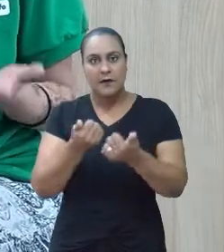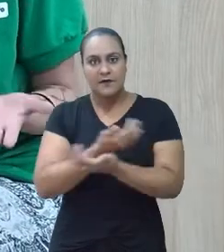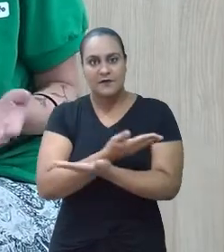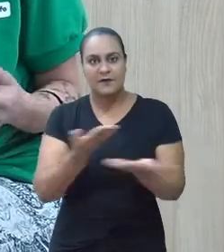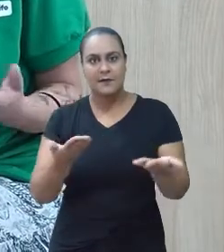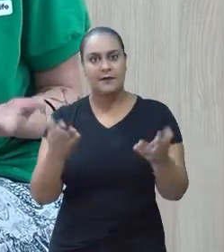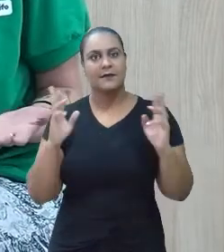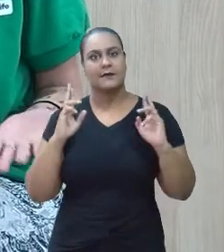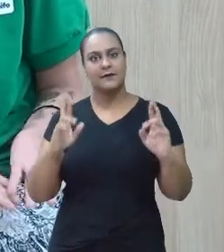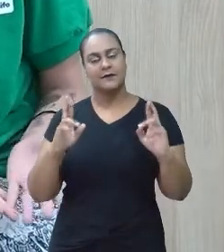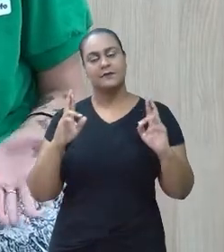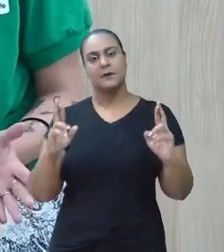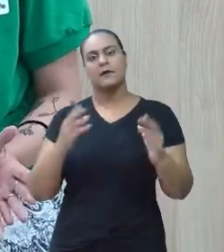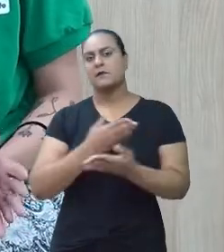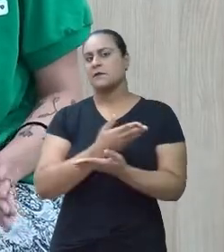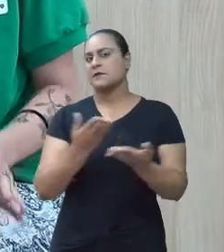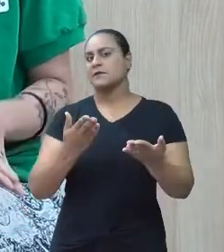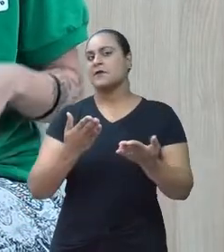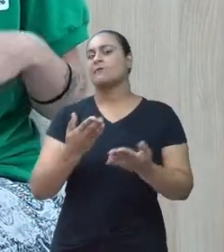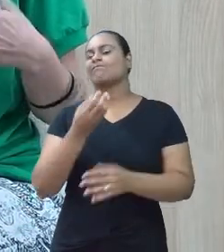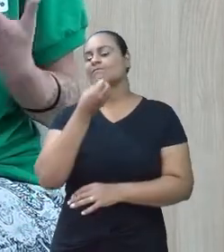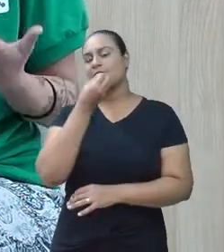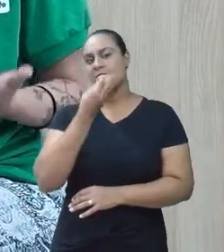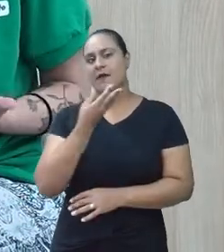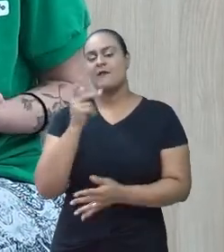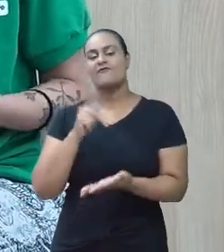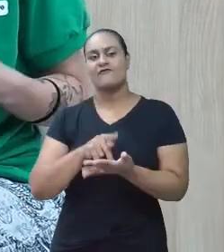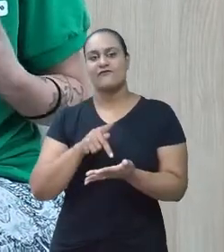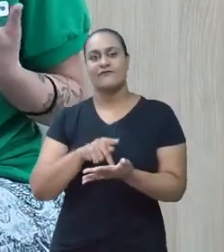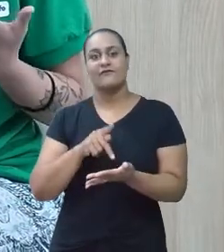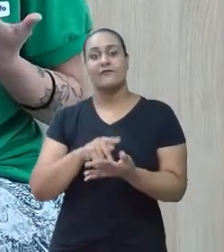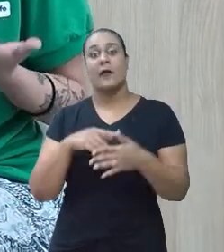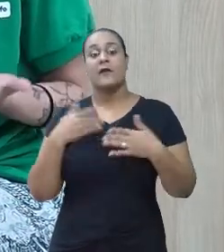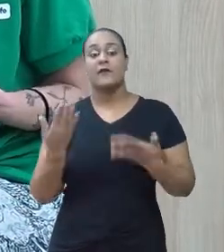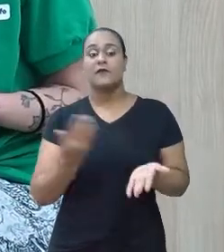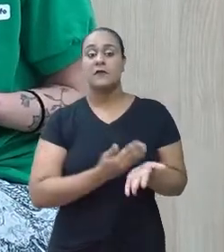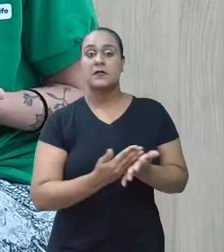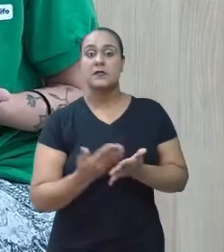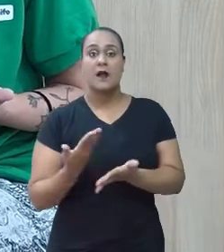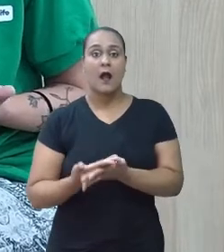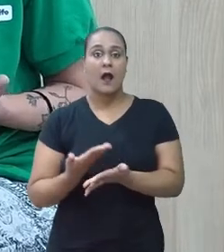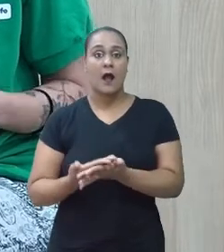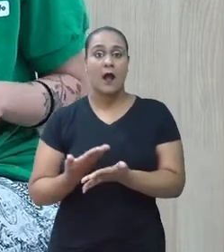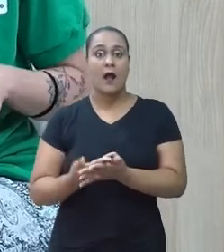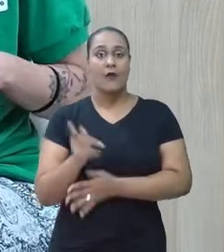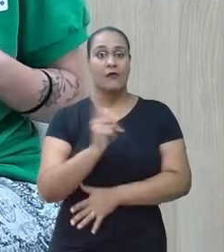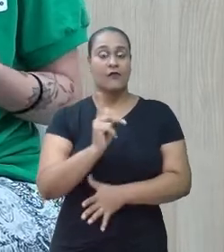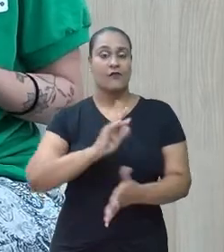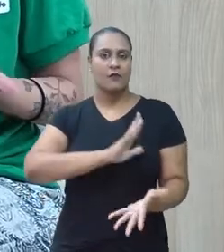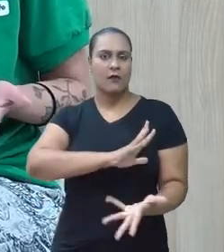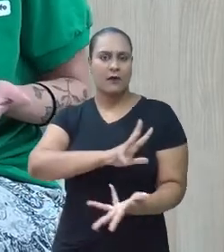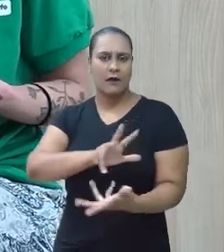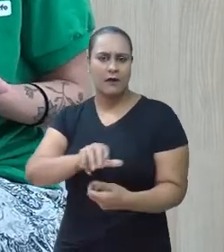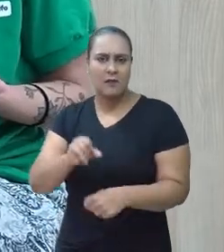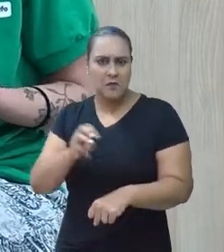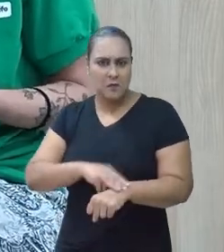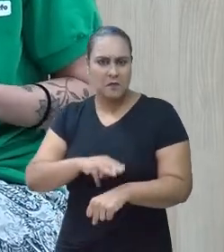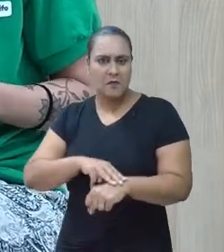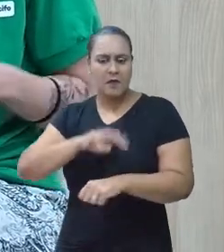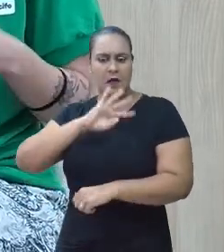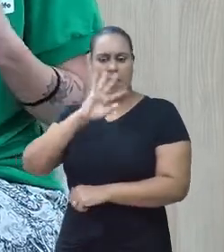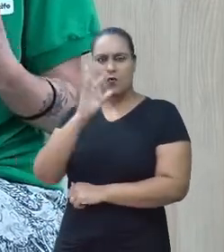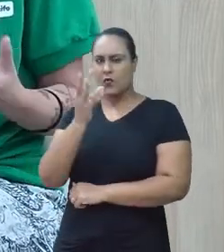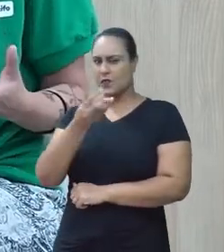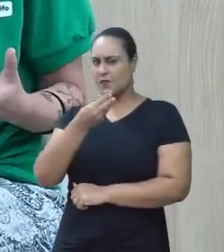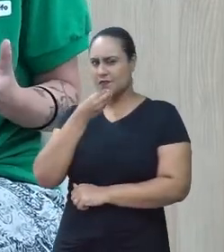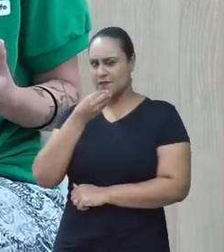que todos e todas estejam bem, né? Estamos aqui para iniciar mais uma aula de geografia, um momento aqui de conhecimento, né? Que